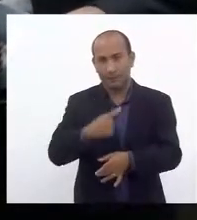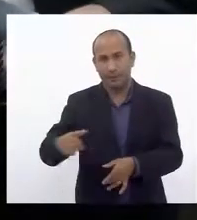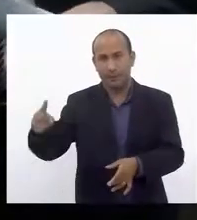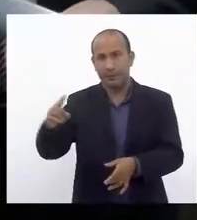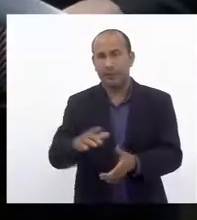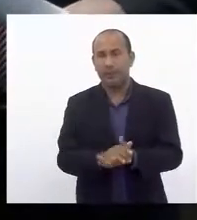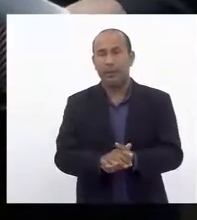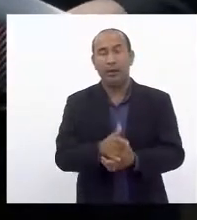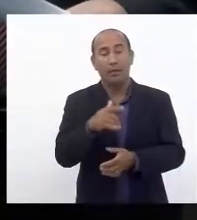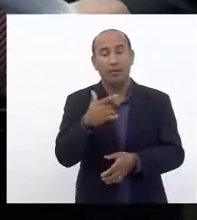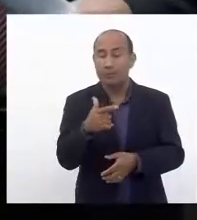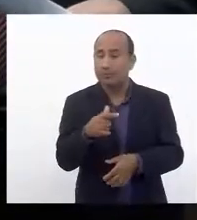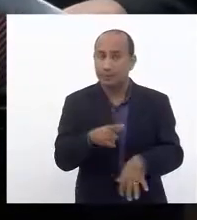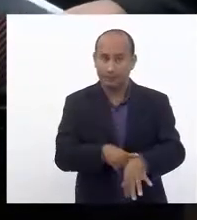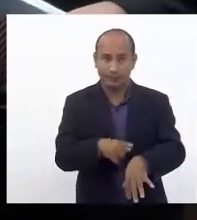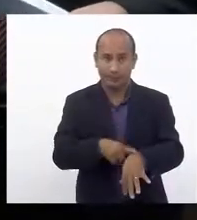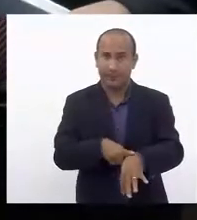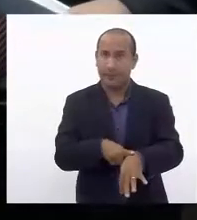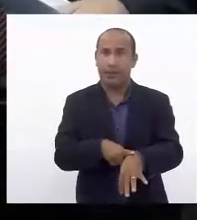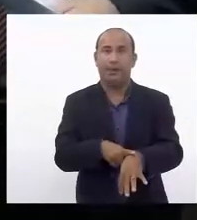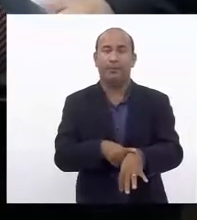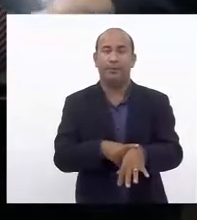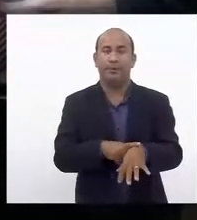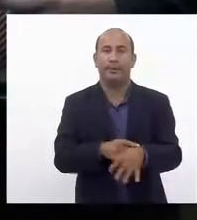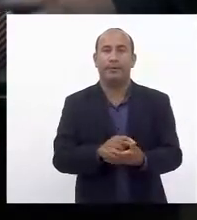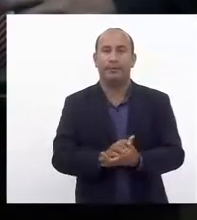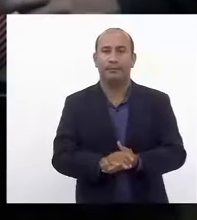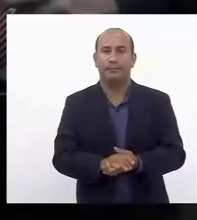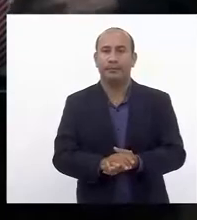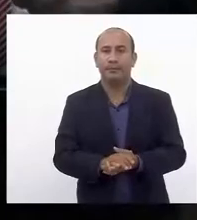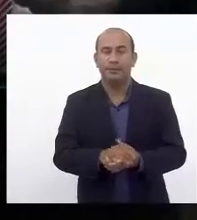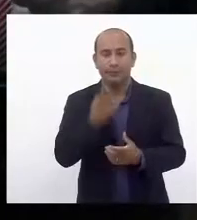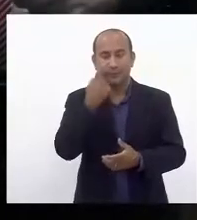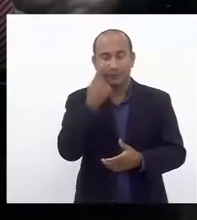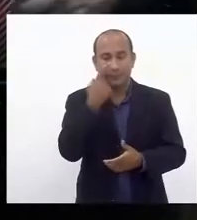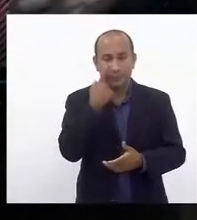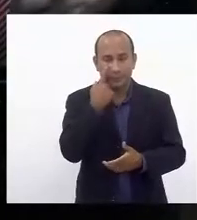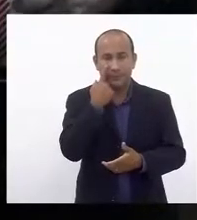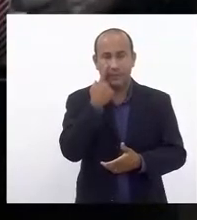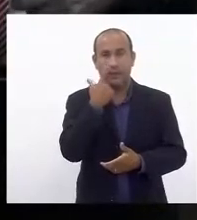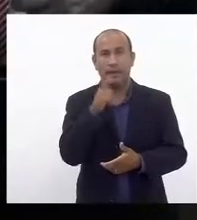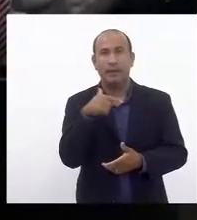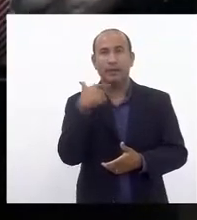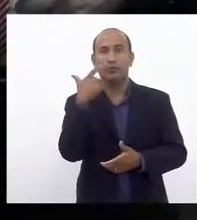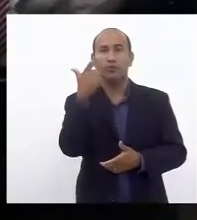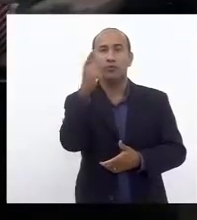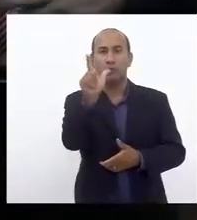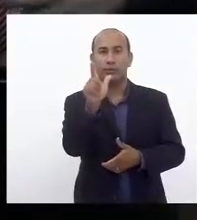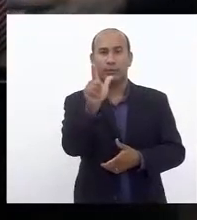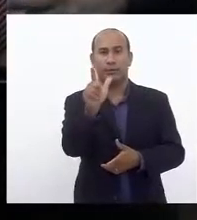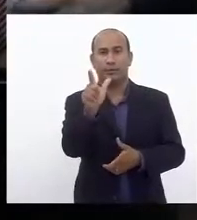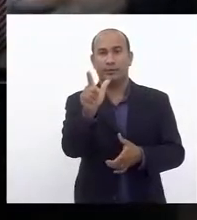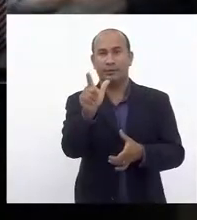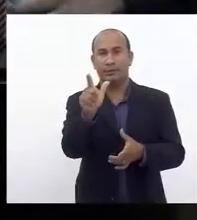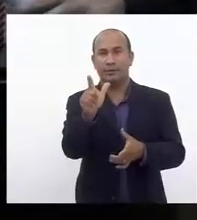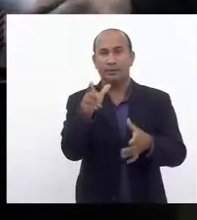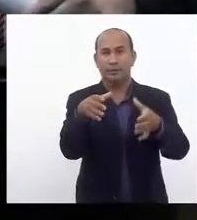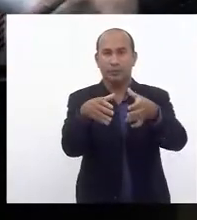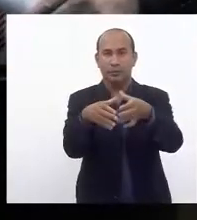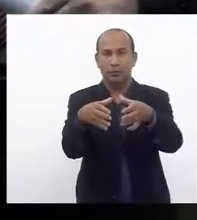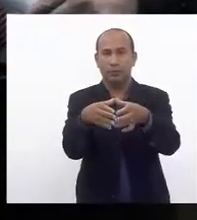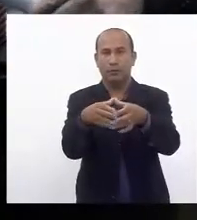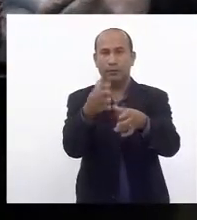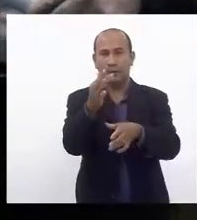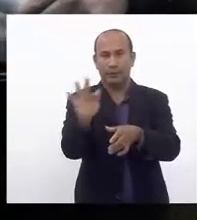E não tem tempo, evidentemente, de verificar nas outras unidades da federação, muito menos